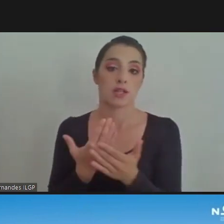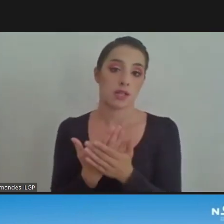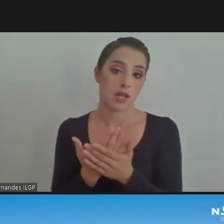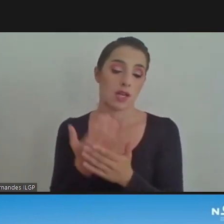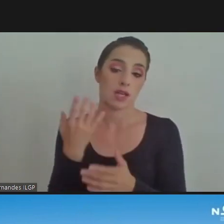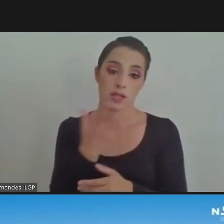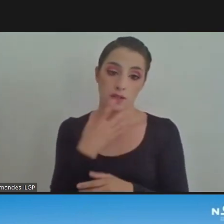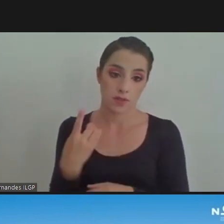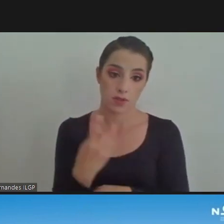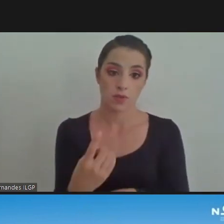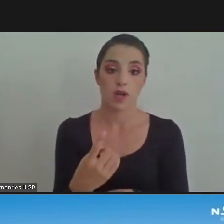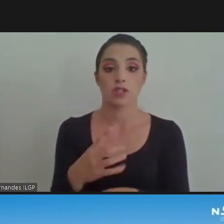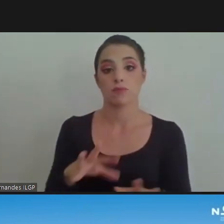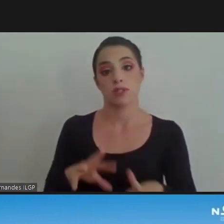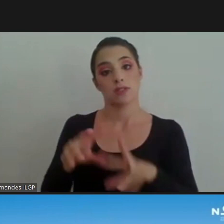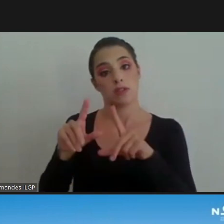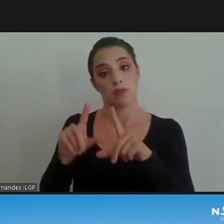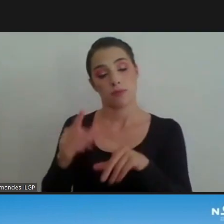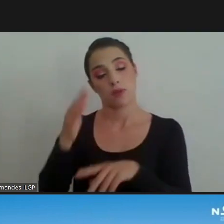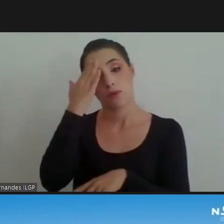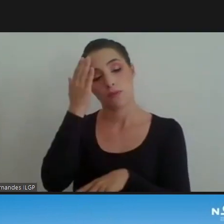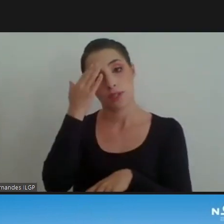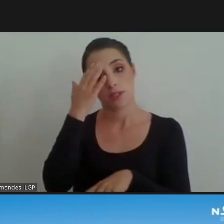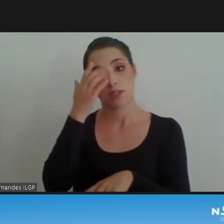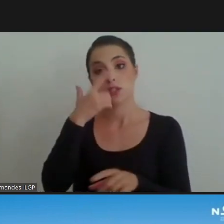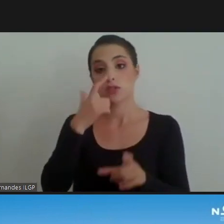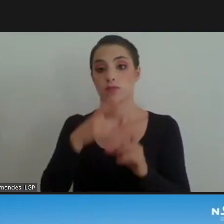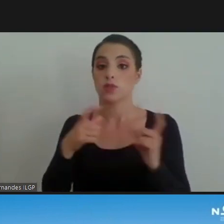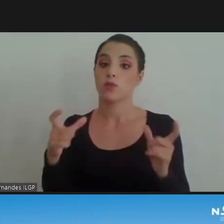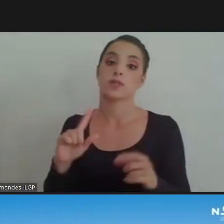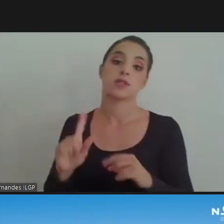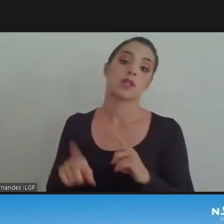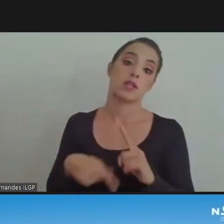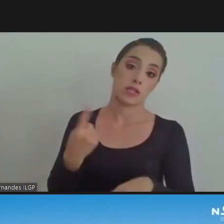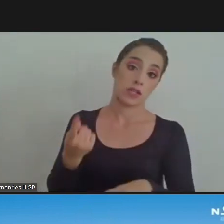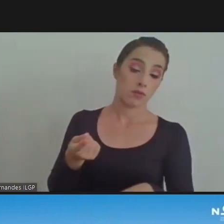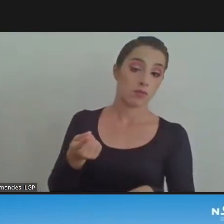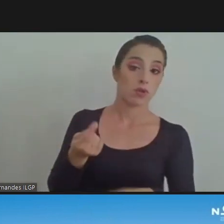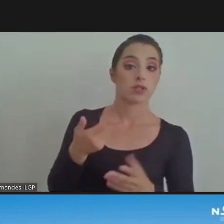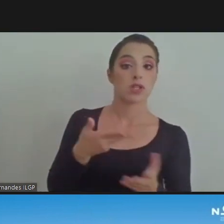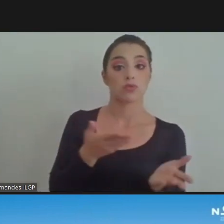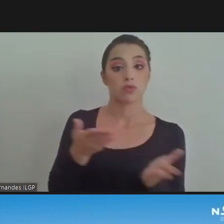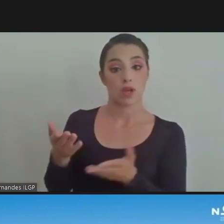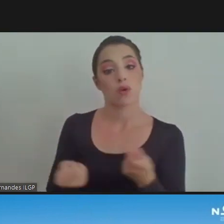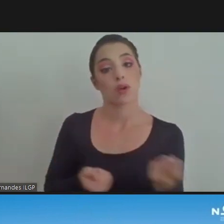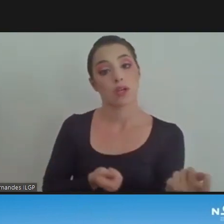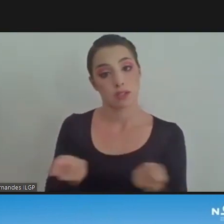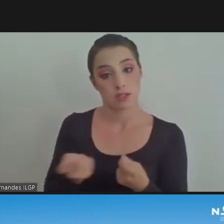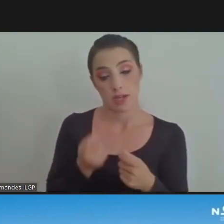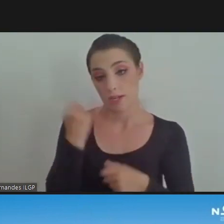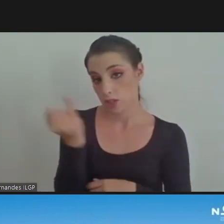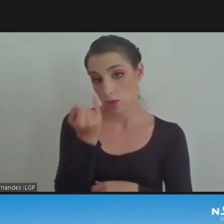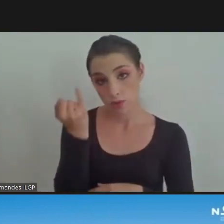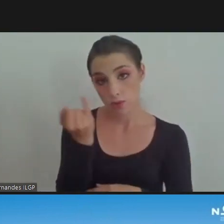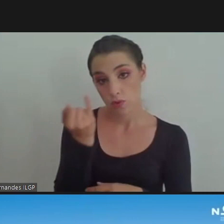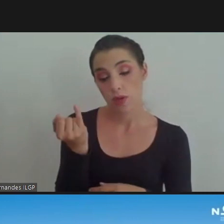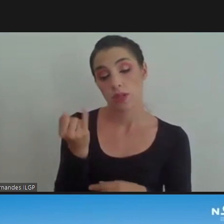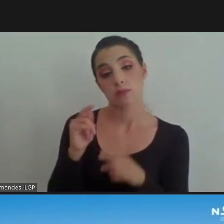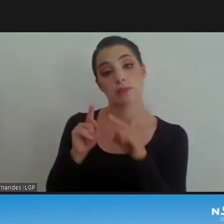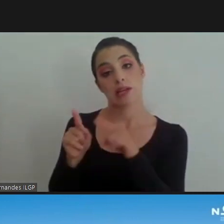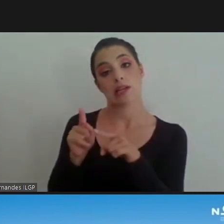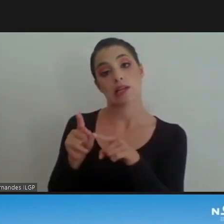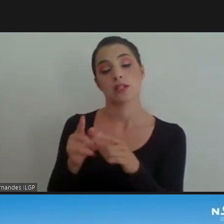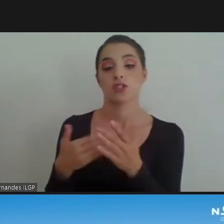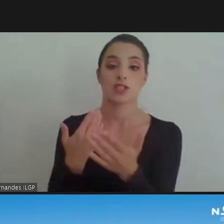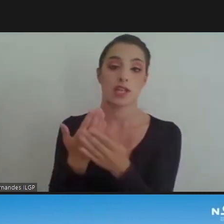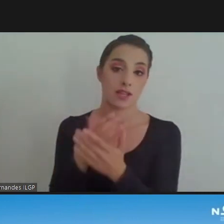para desenvolver competências nas pessoas e depois para ajudar a organizar as instituições a que elas sejam